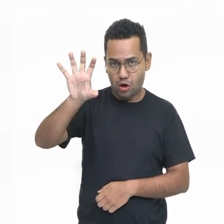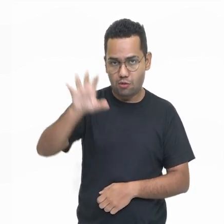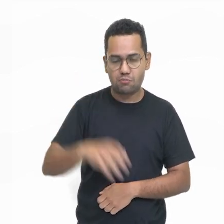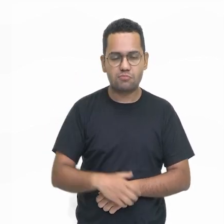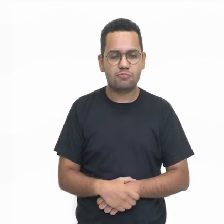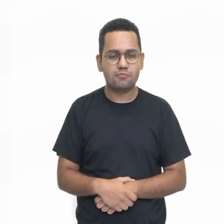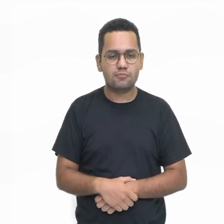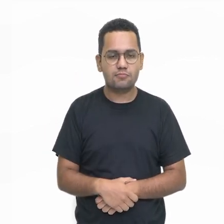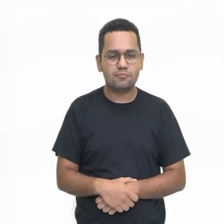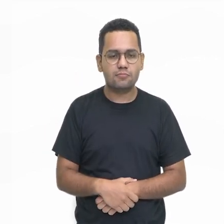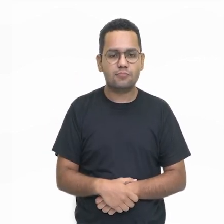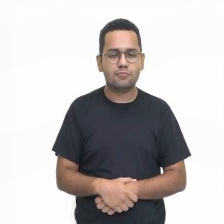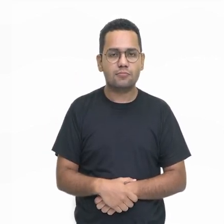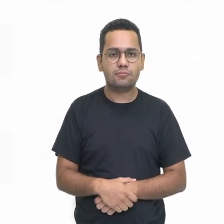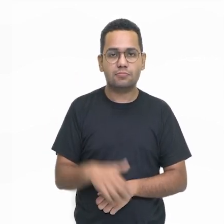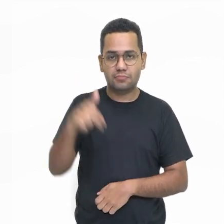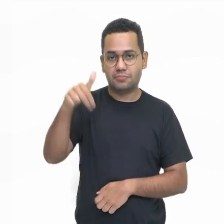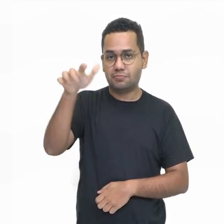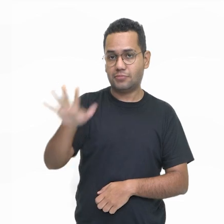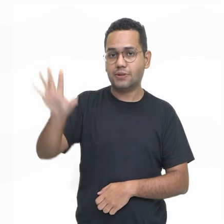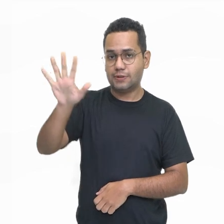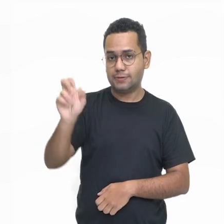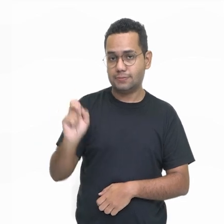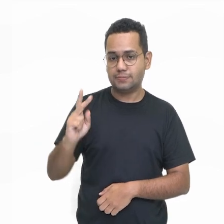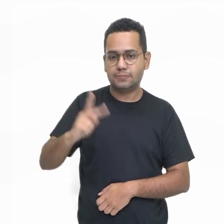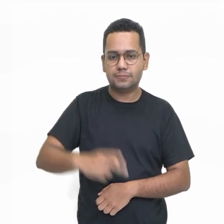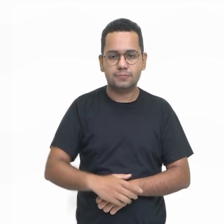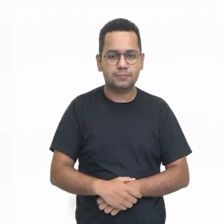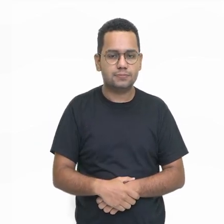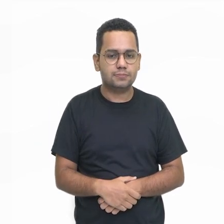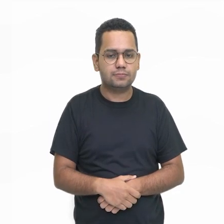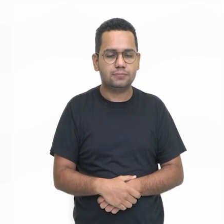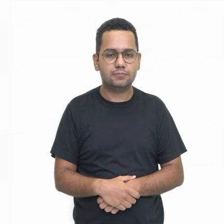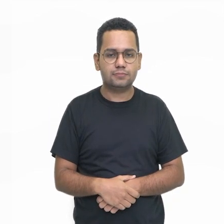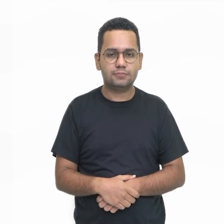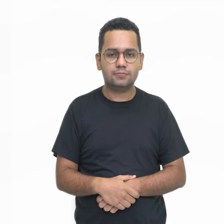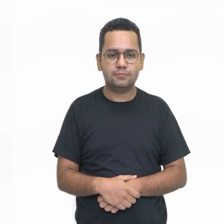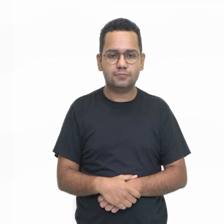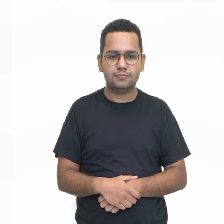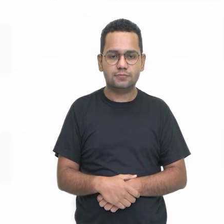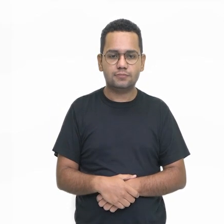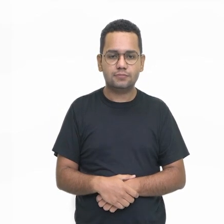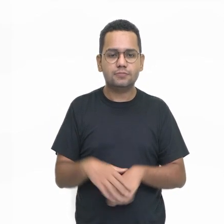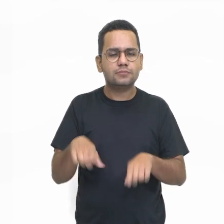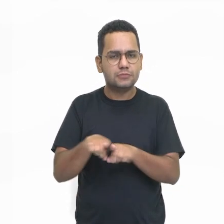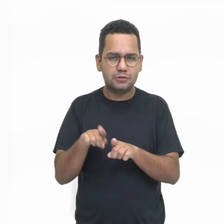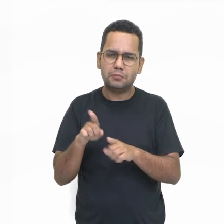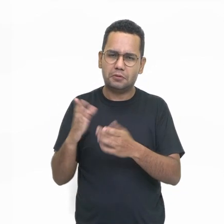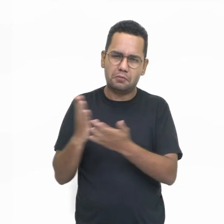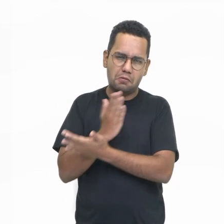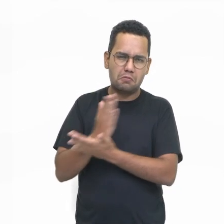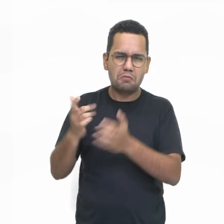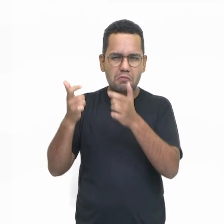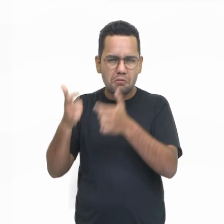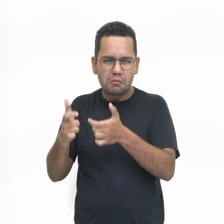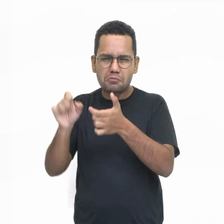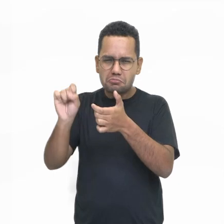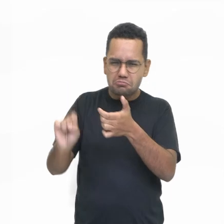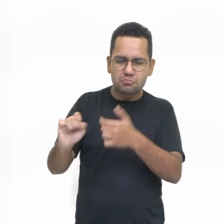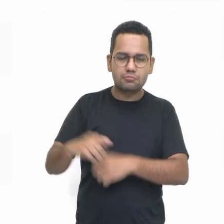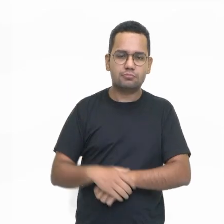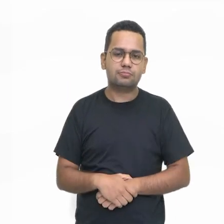aí, né, que é a região Nordeste. Aí nós temos aí também parte dele na região Sudeste, lá no